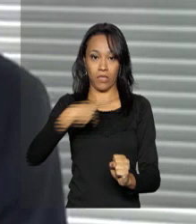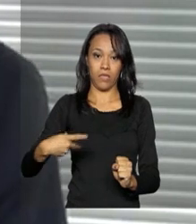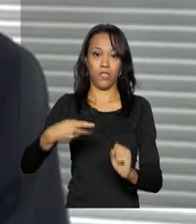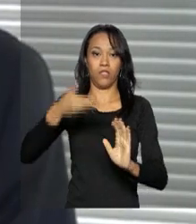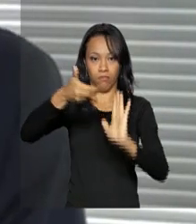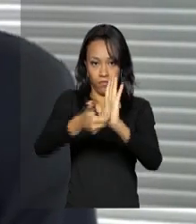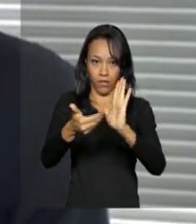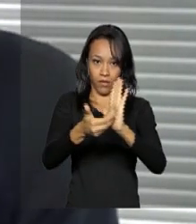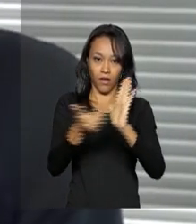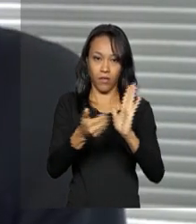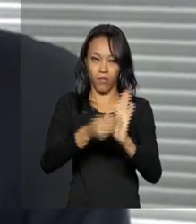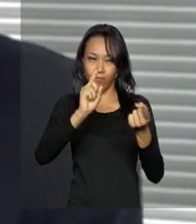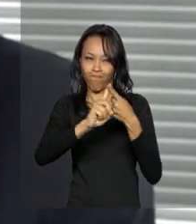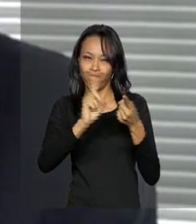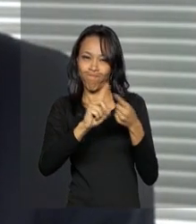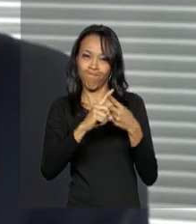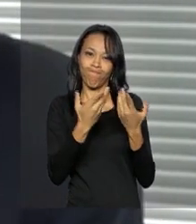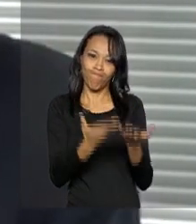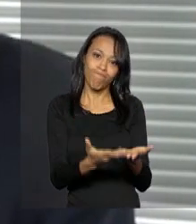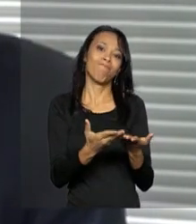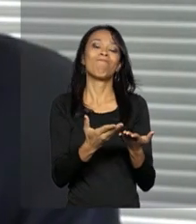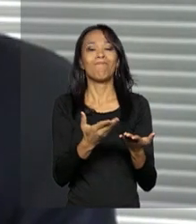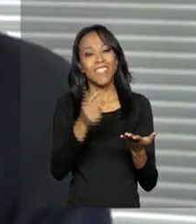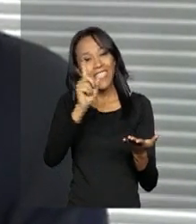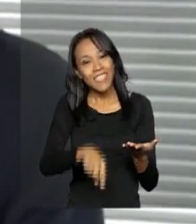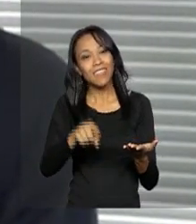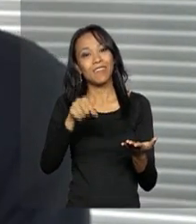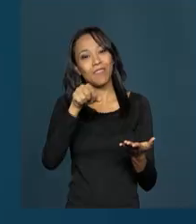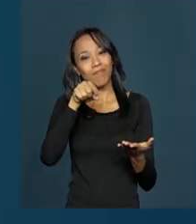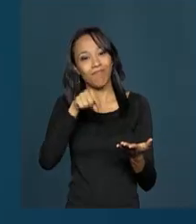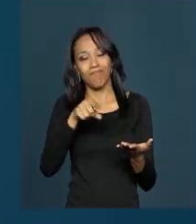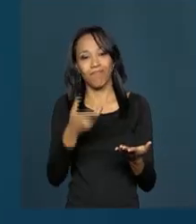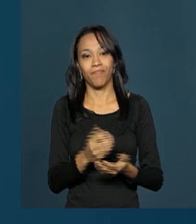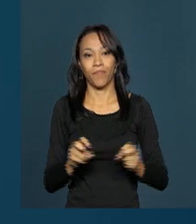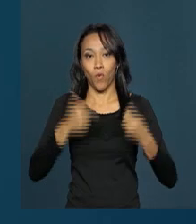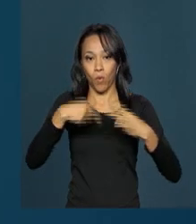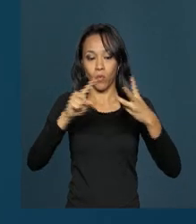República isso obviamente traz a esse processo um pecado original intransponível